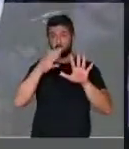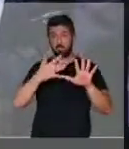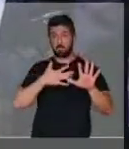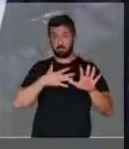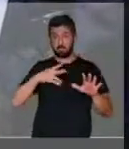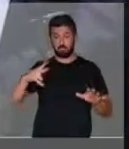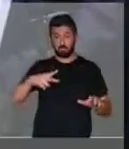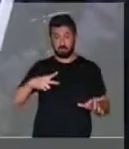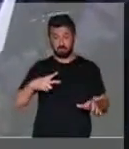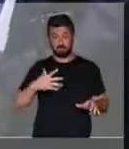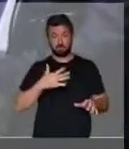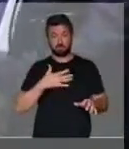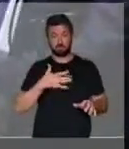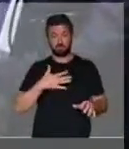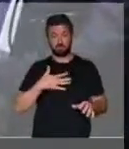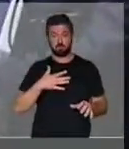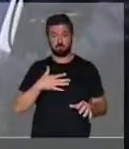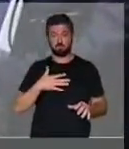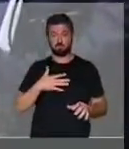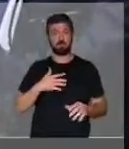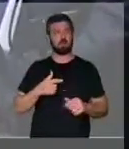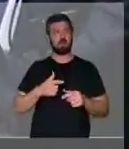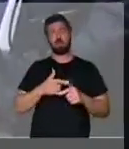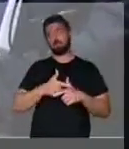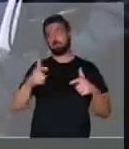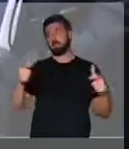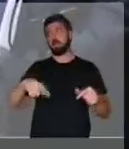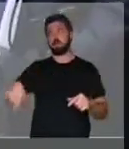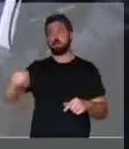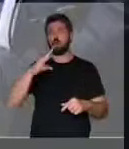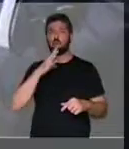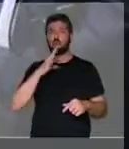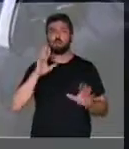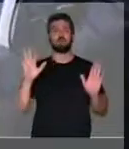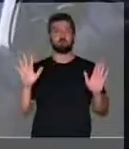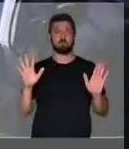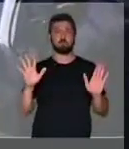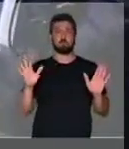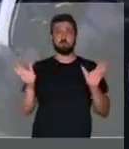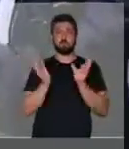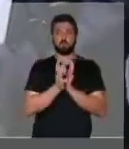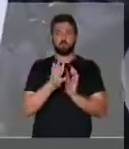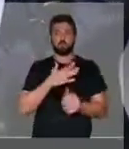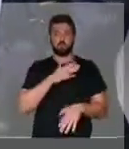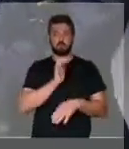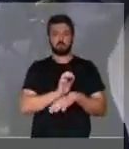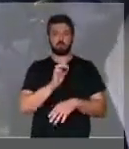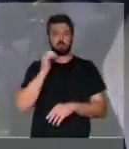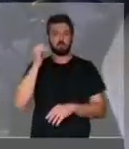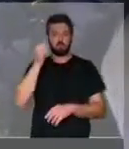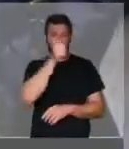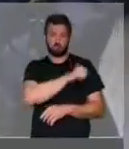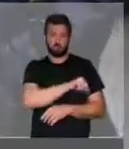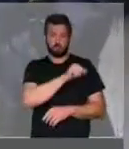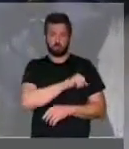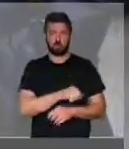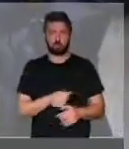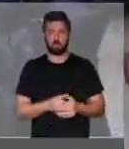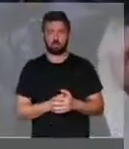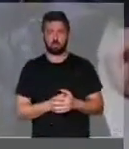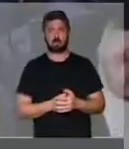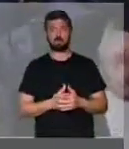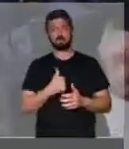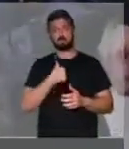posição pessoal não é desconhecida desse plenário, da minha bancada e também da minha bancada do Estado do Rio de Janeiro. Eu já